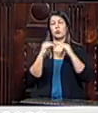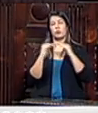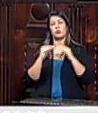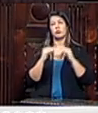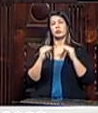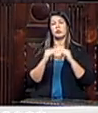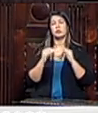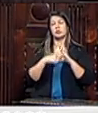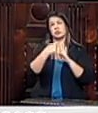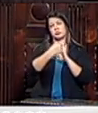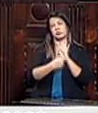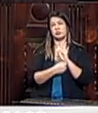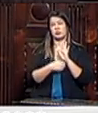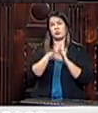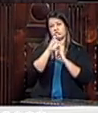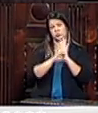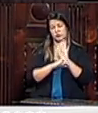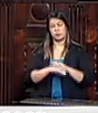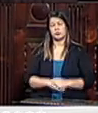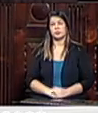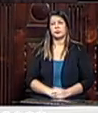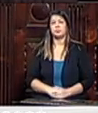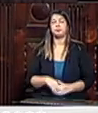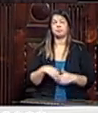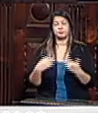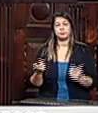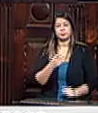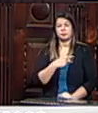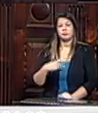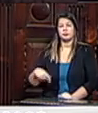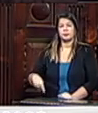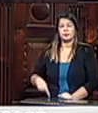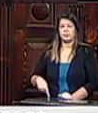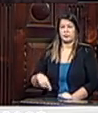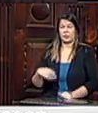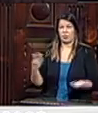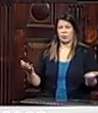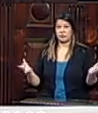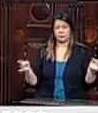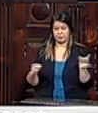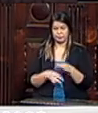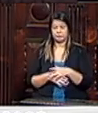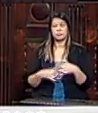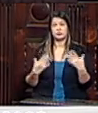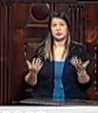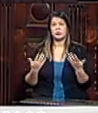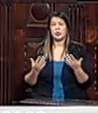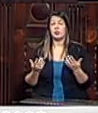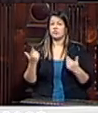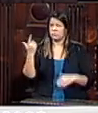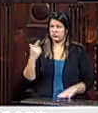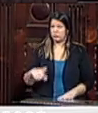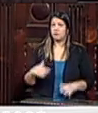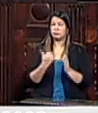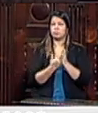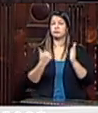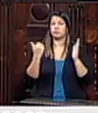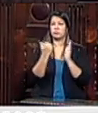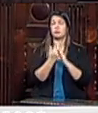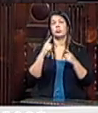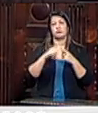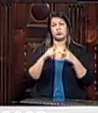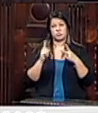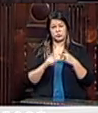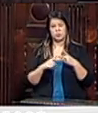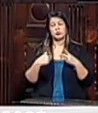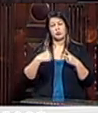no texto constitucional. Senhora Presidente, ao encerrar, eu gostaria de reiterar 2 pontos que